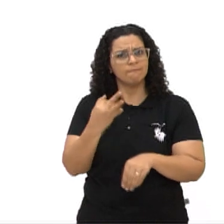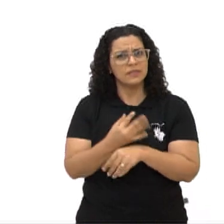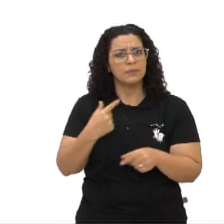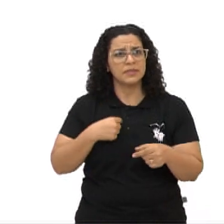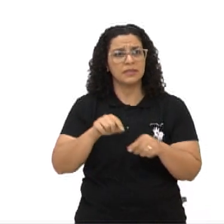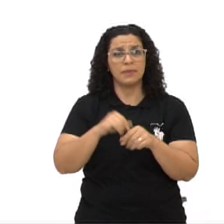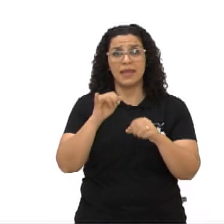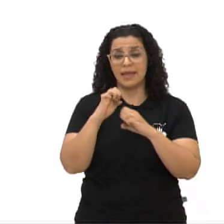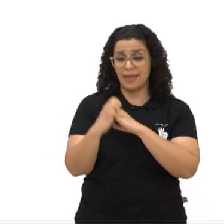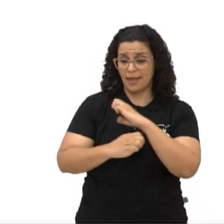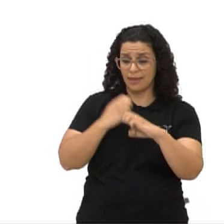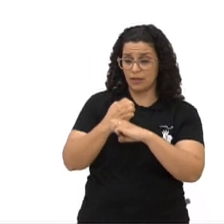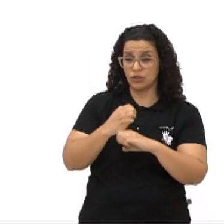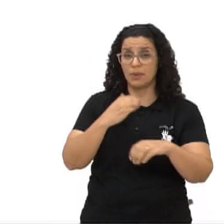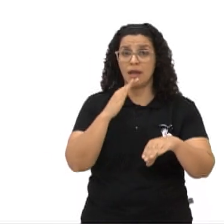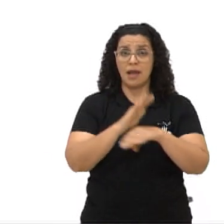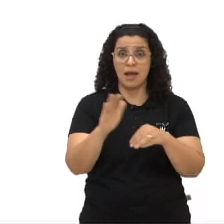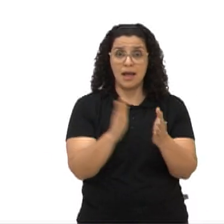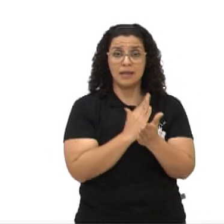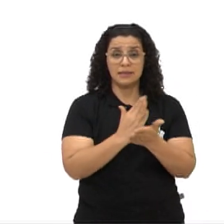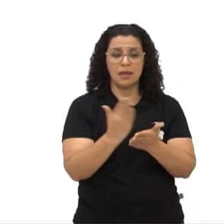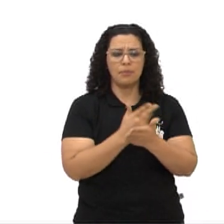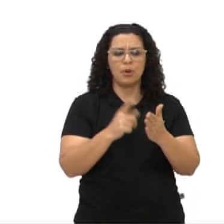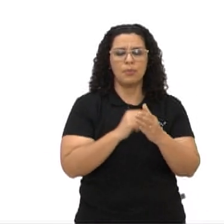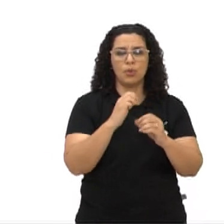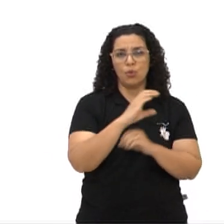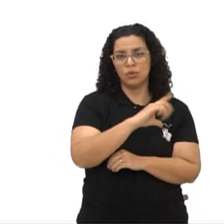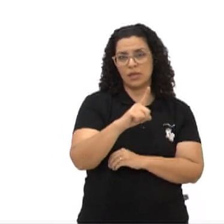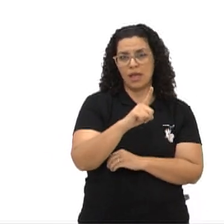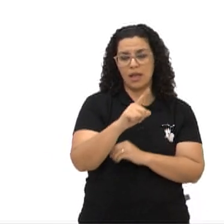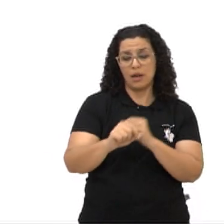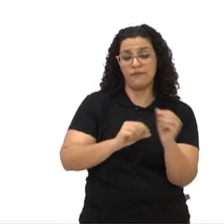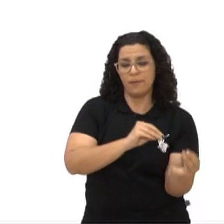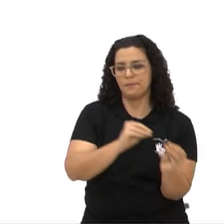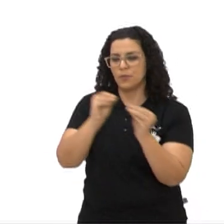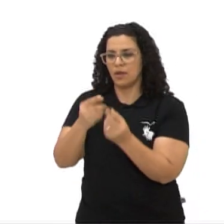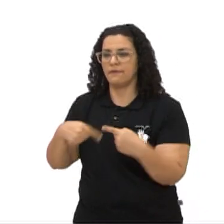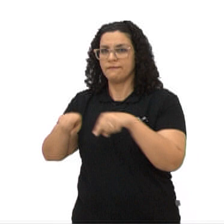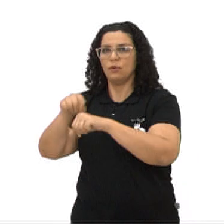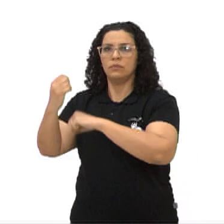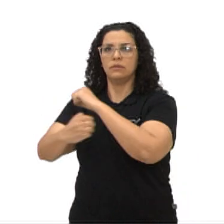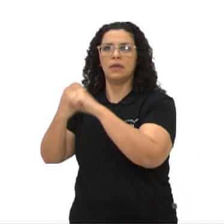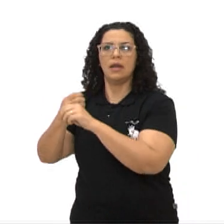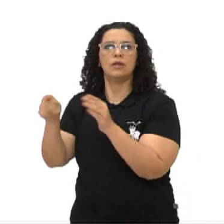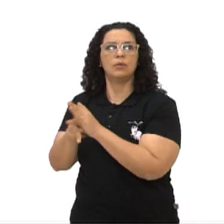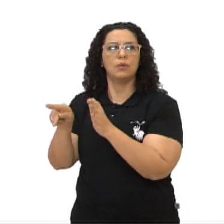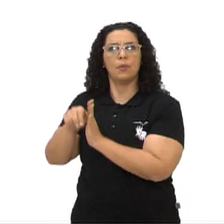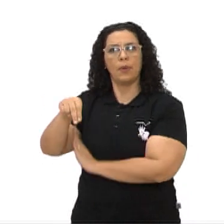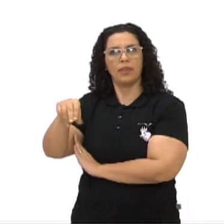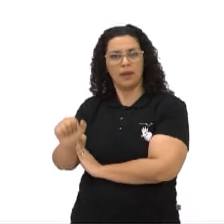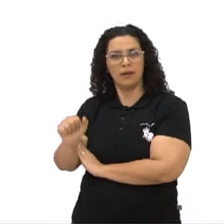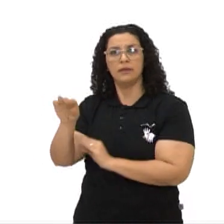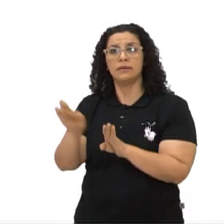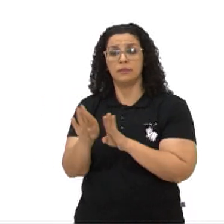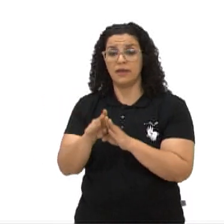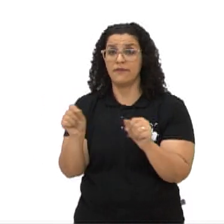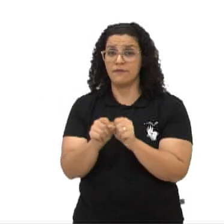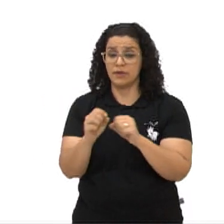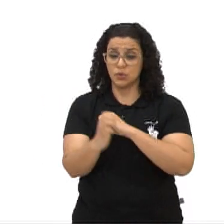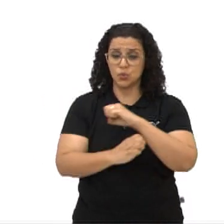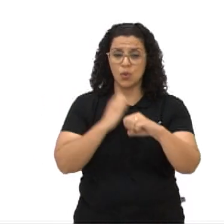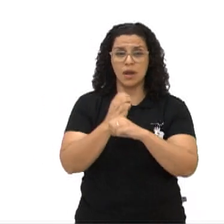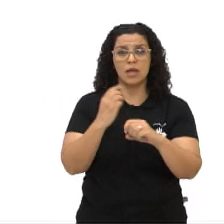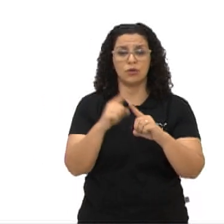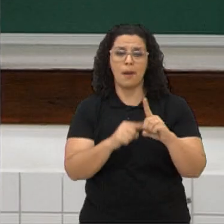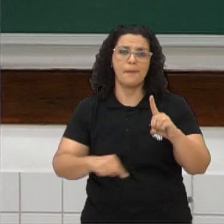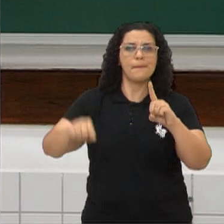para arrancar um elétron do cloro, levando de volta para o sódio. Isso significa forçar o elétron a subir na tabela